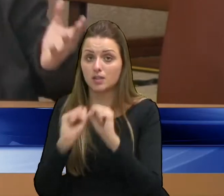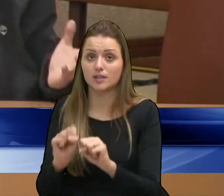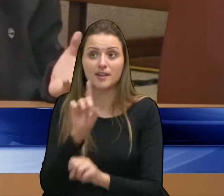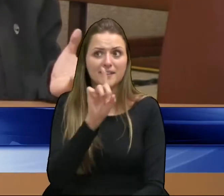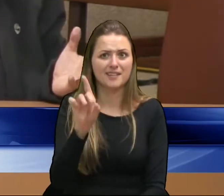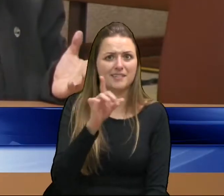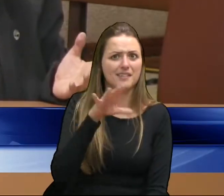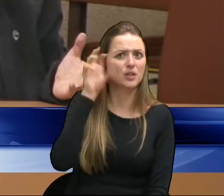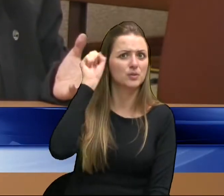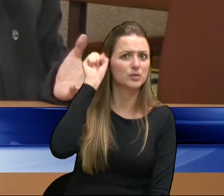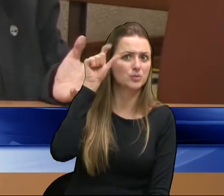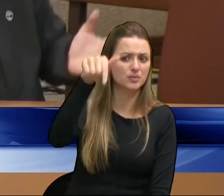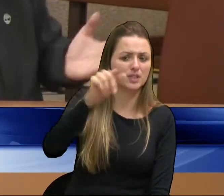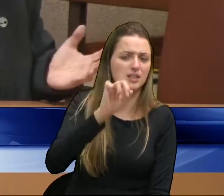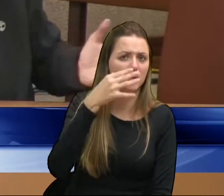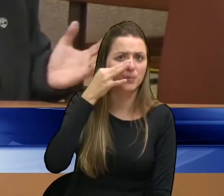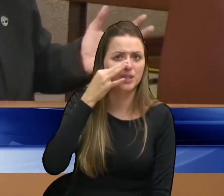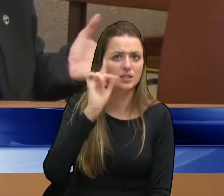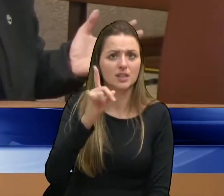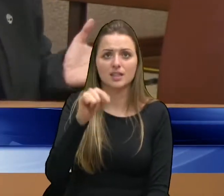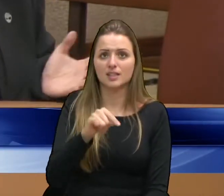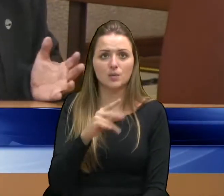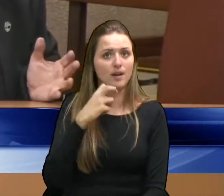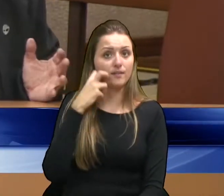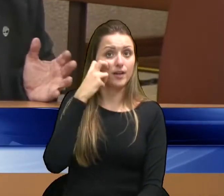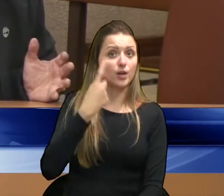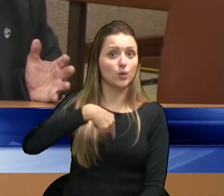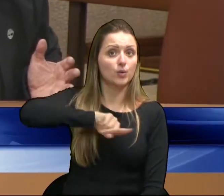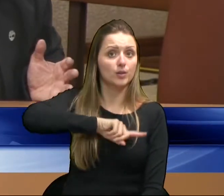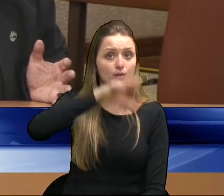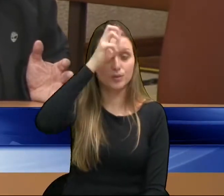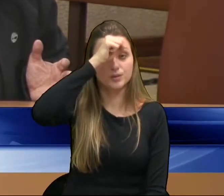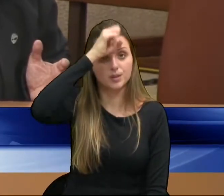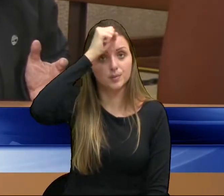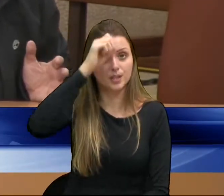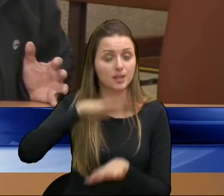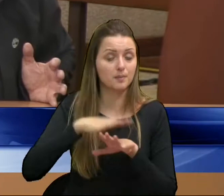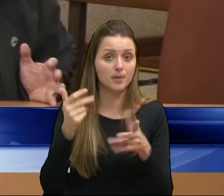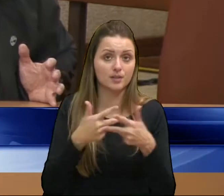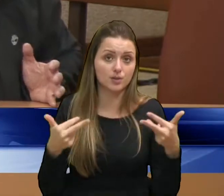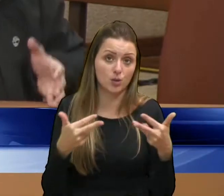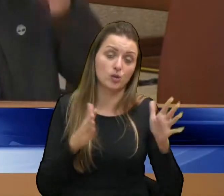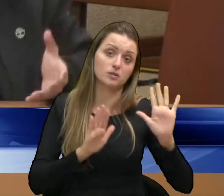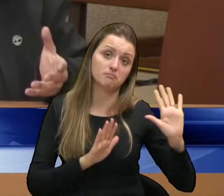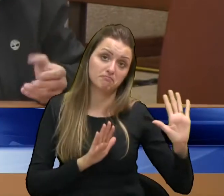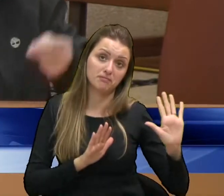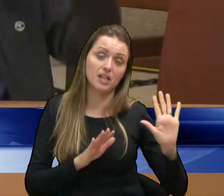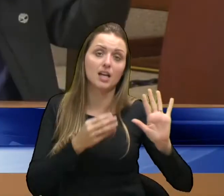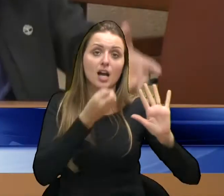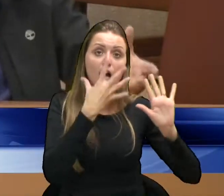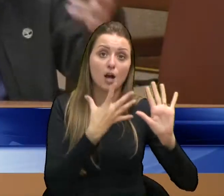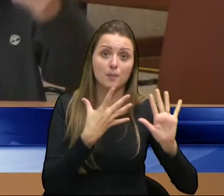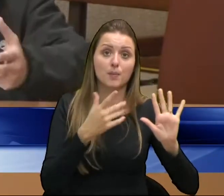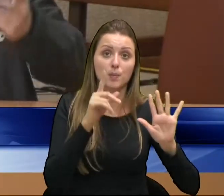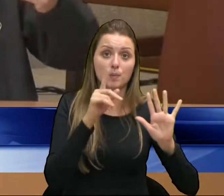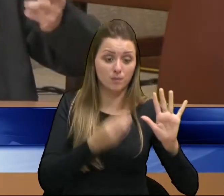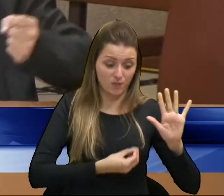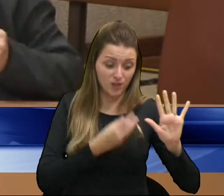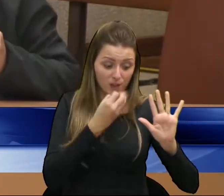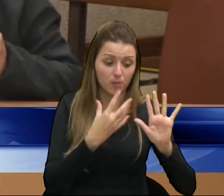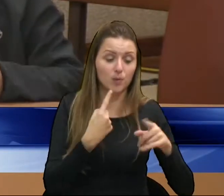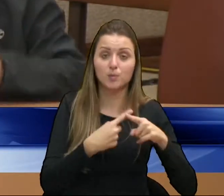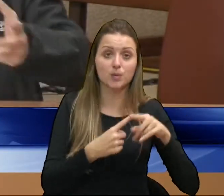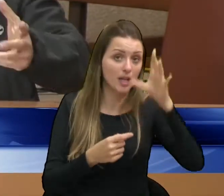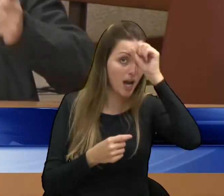para aprender, que não é vergonha nenhuma a gente aprender, né? Aliás, a vida é boa porque cada dia que passa a gente aprende